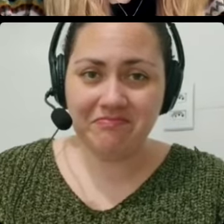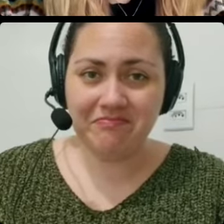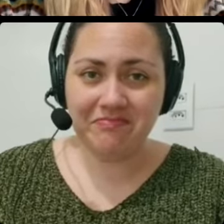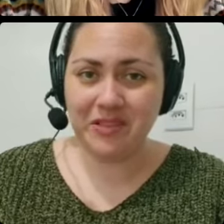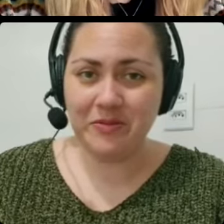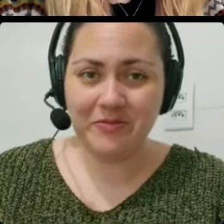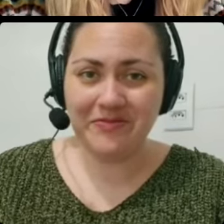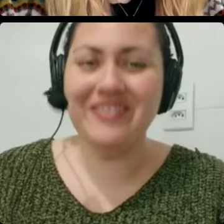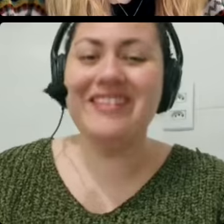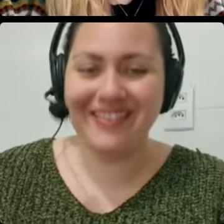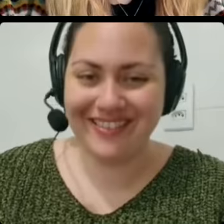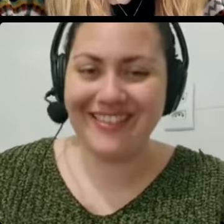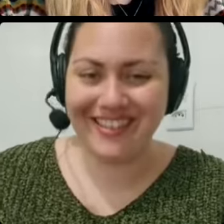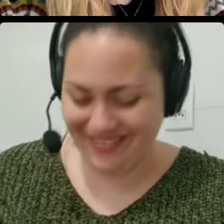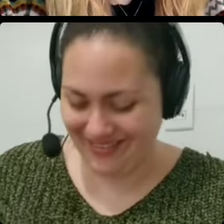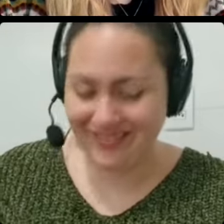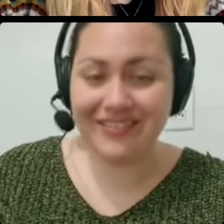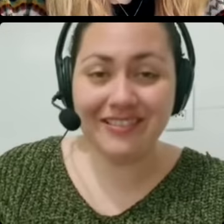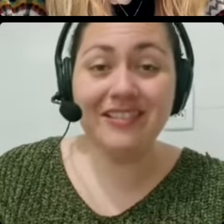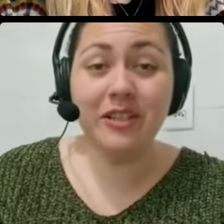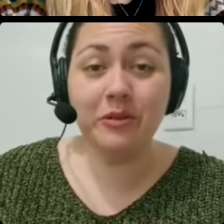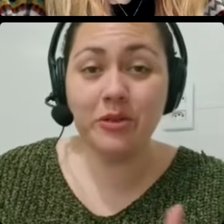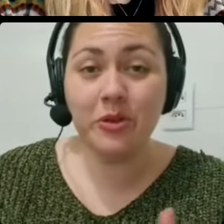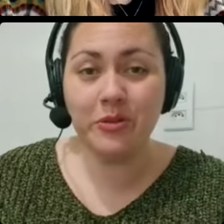Não está conseguindo ouvir?